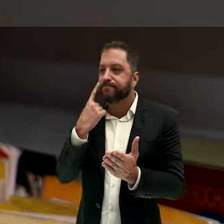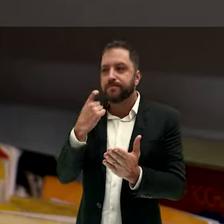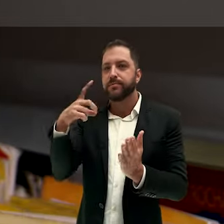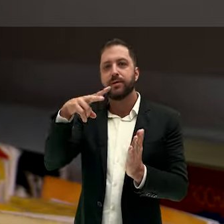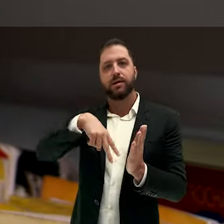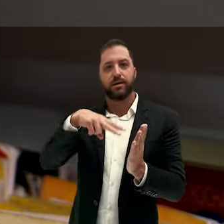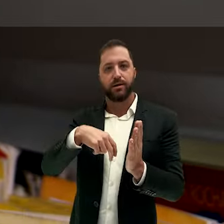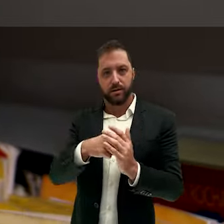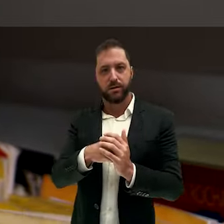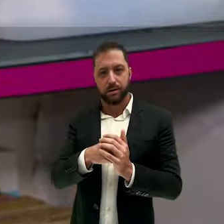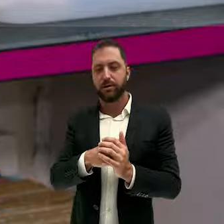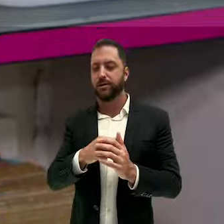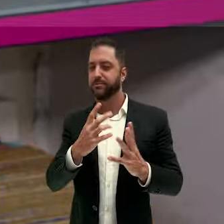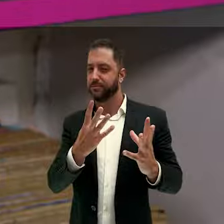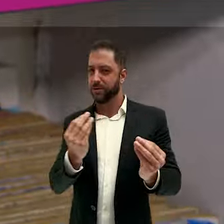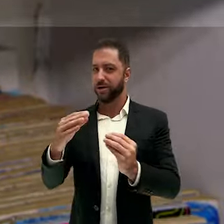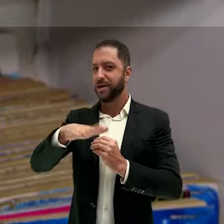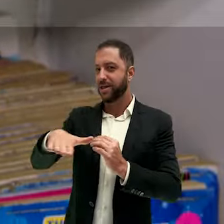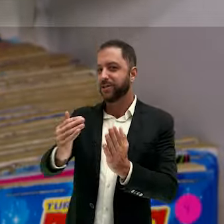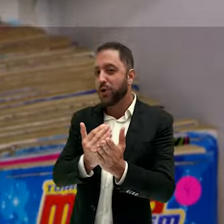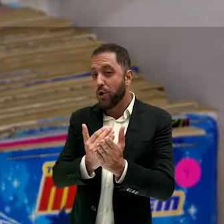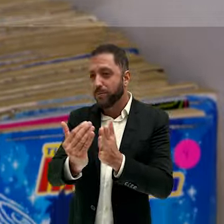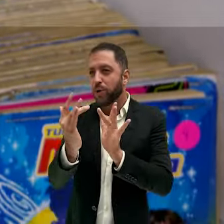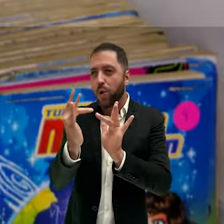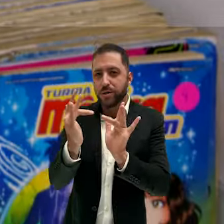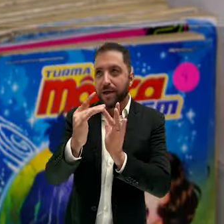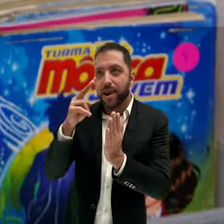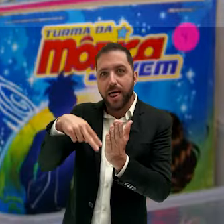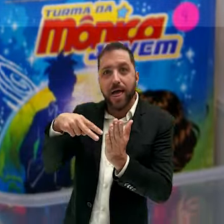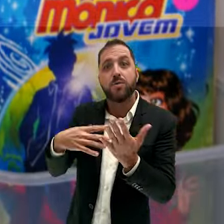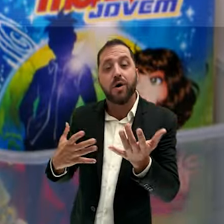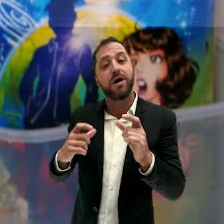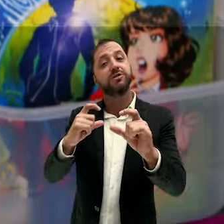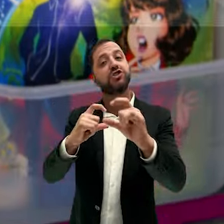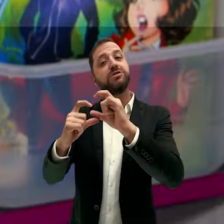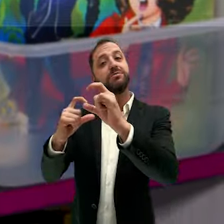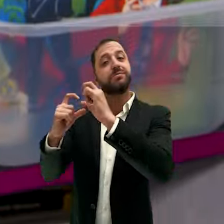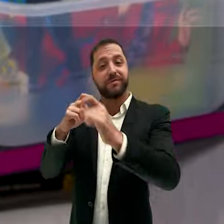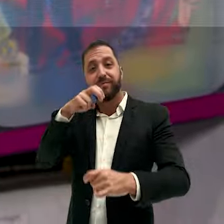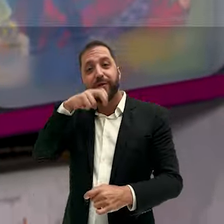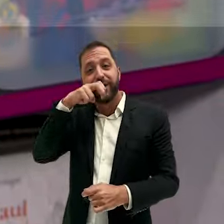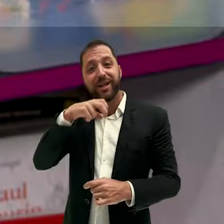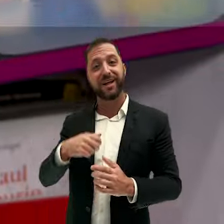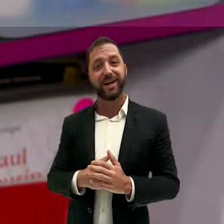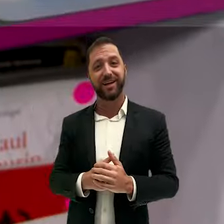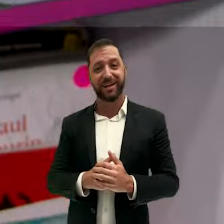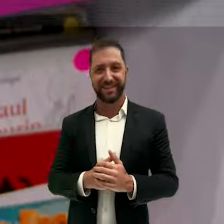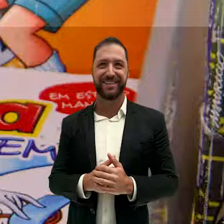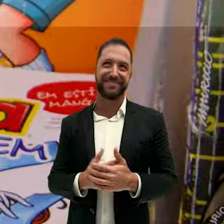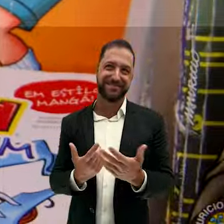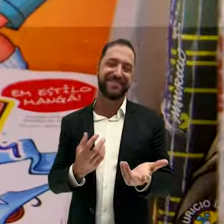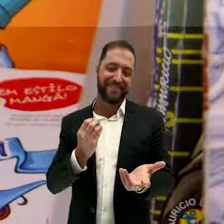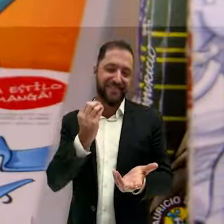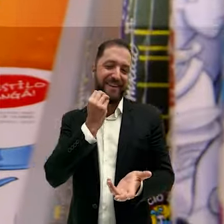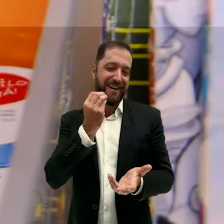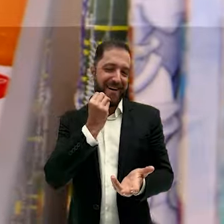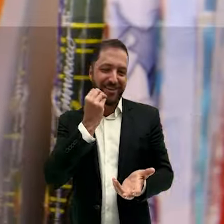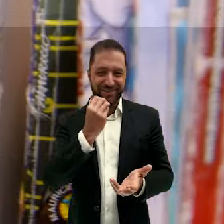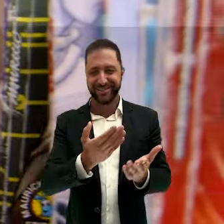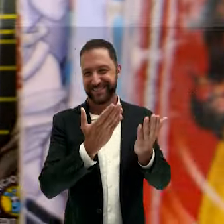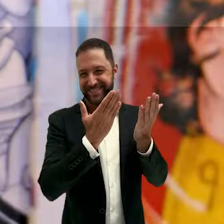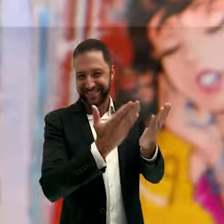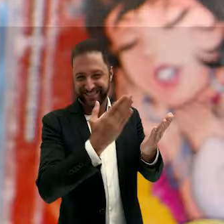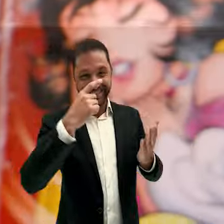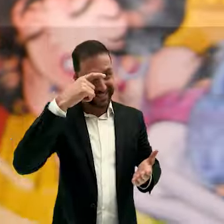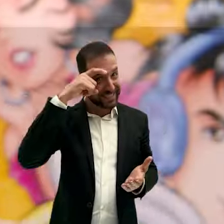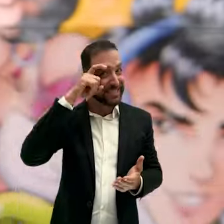Brasil, muitas crianças têm como seu primeiro estímulo à leitura o gibi da Turma da Mônica. E é claro que o